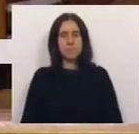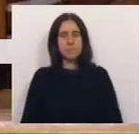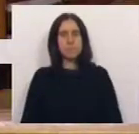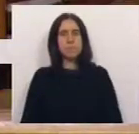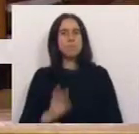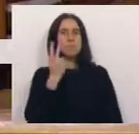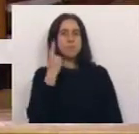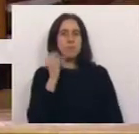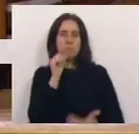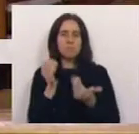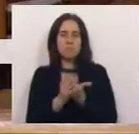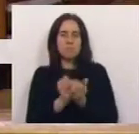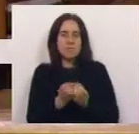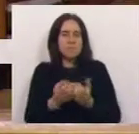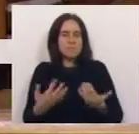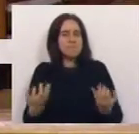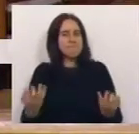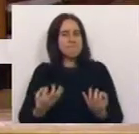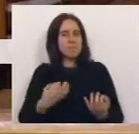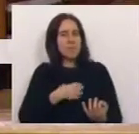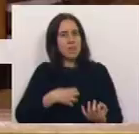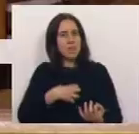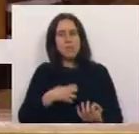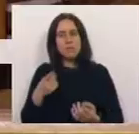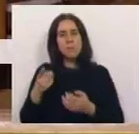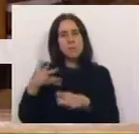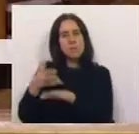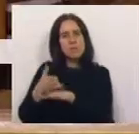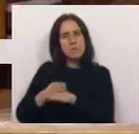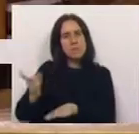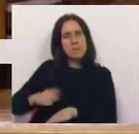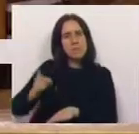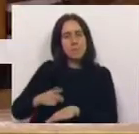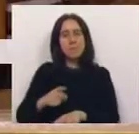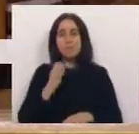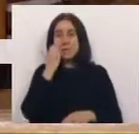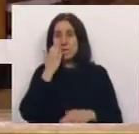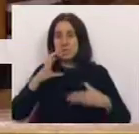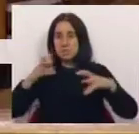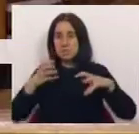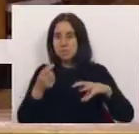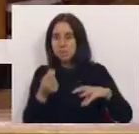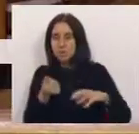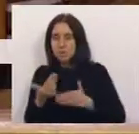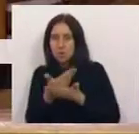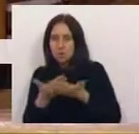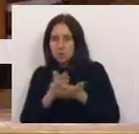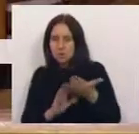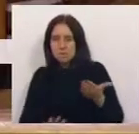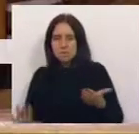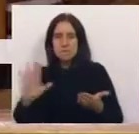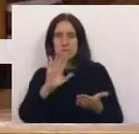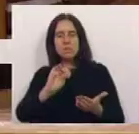vida e aos elevados acidentes rodoviários, também os efeitos nefastos da crise sobre os setores económicos da região